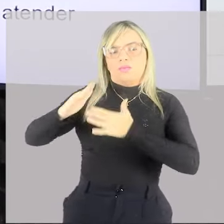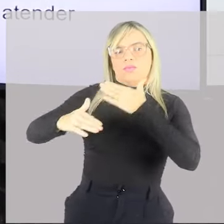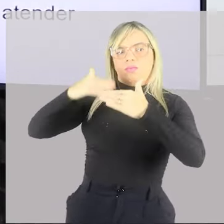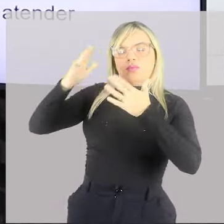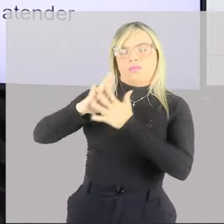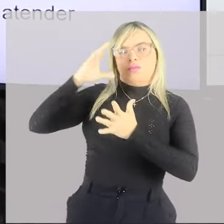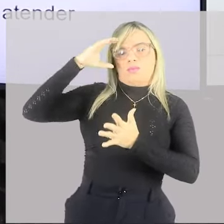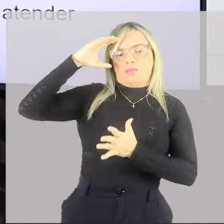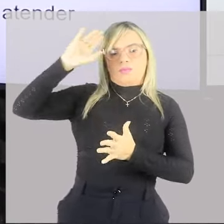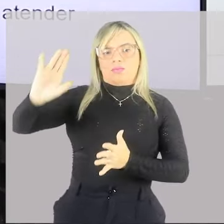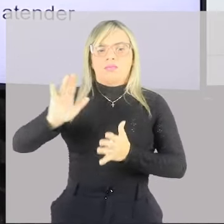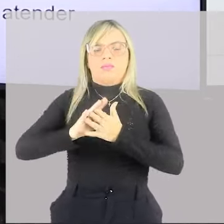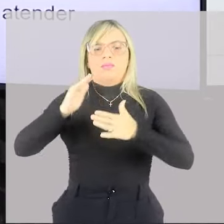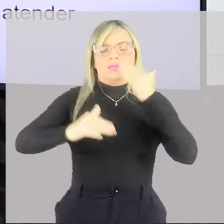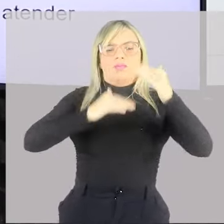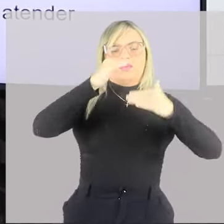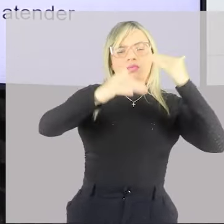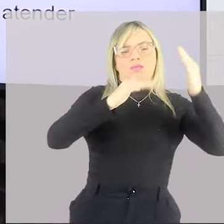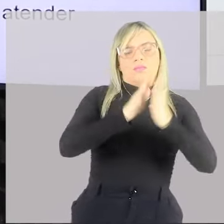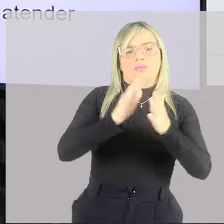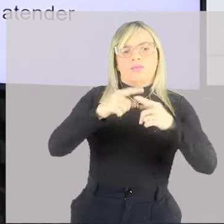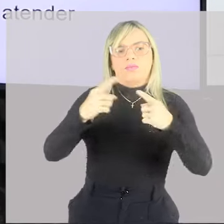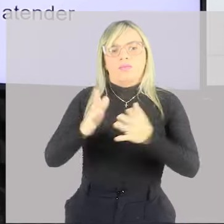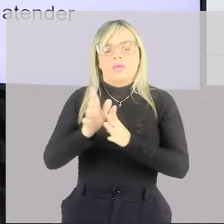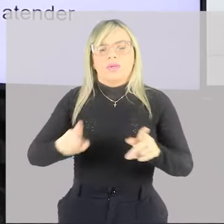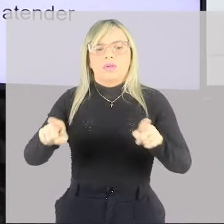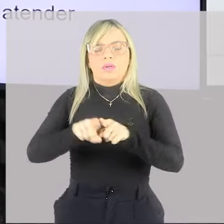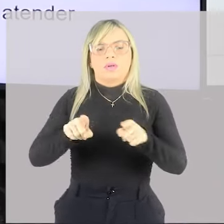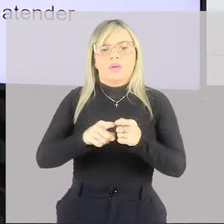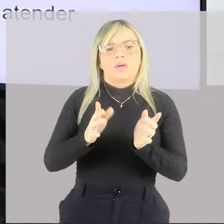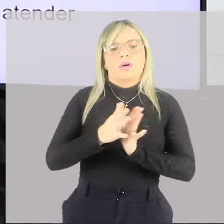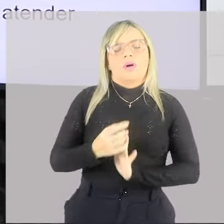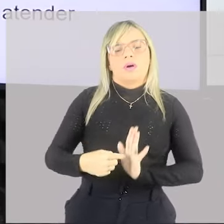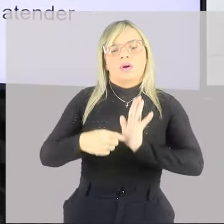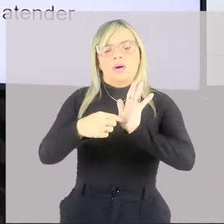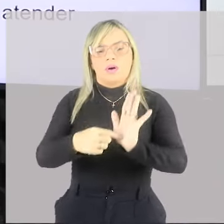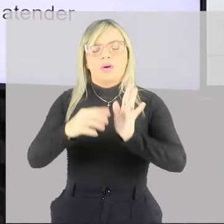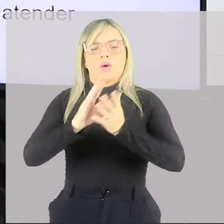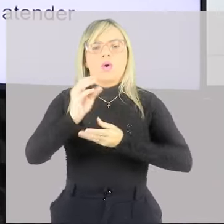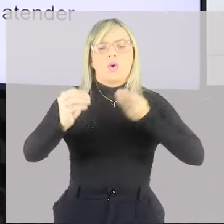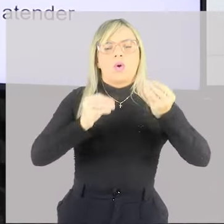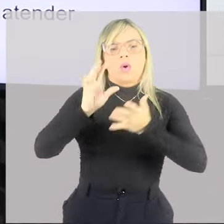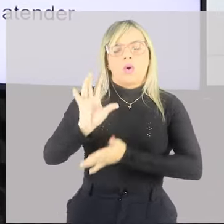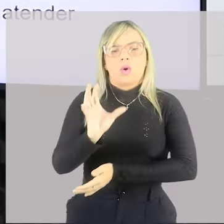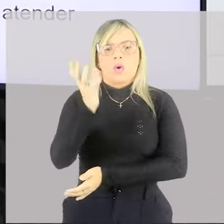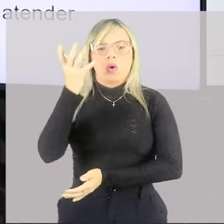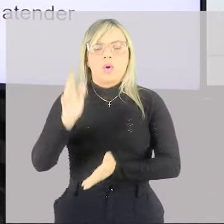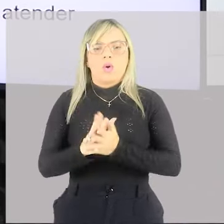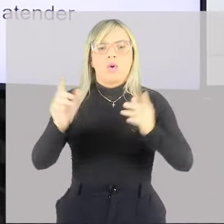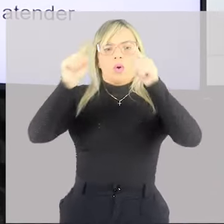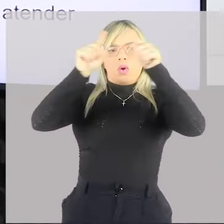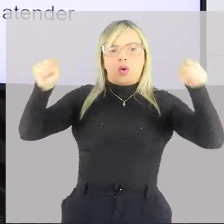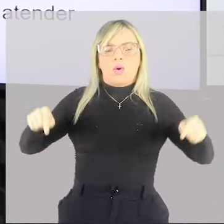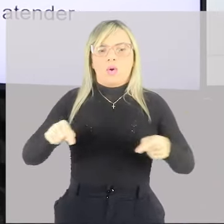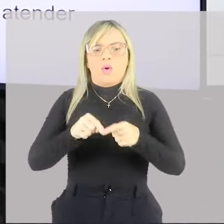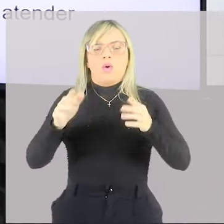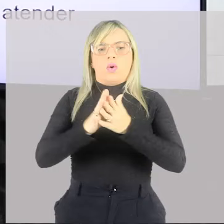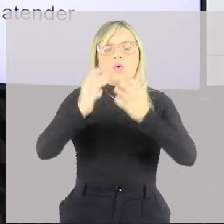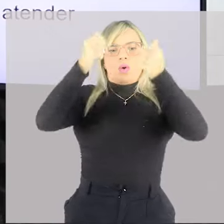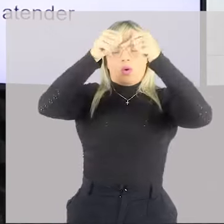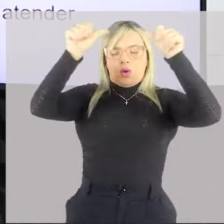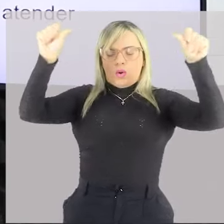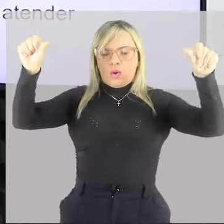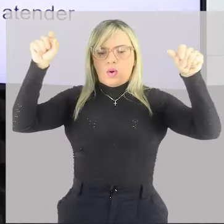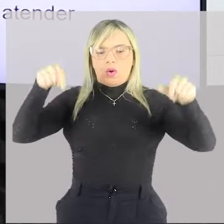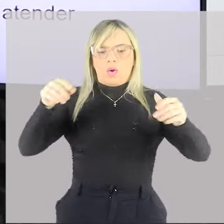cultural que tá se desenvolvendo mas que também é registrado assim como acontece nos Morais de grafites onde você vai